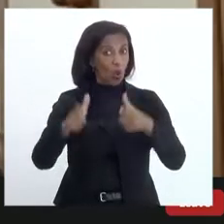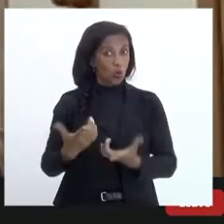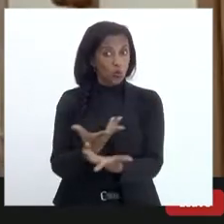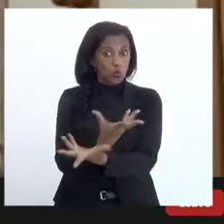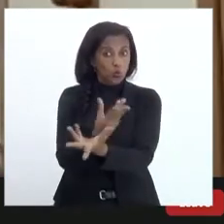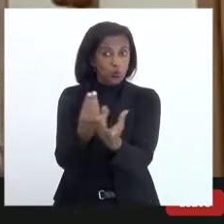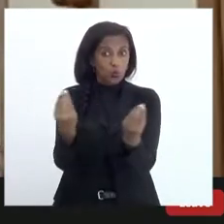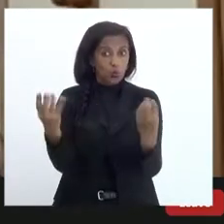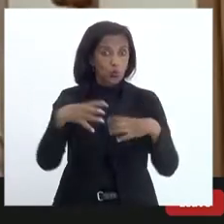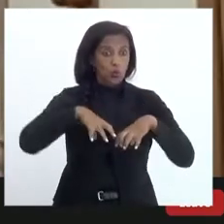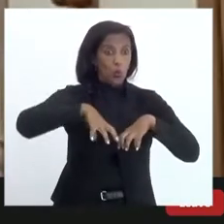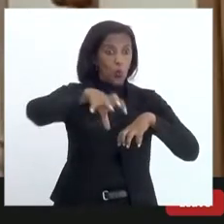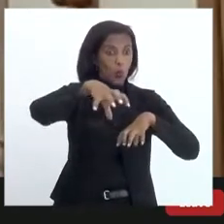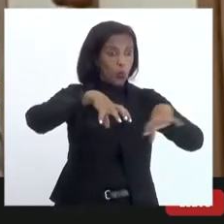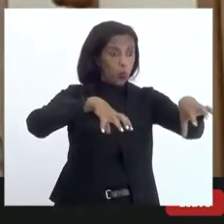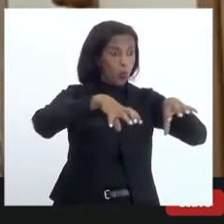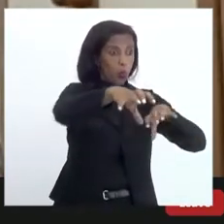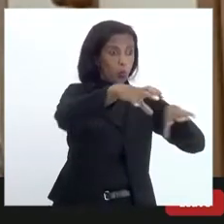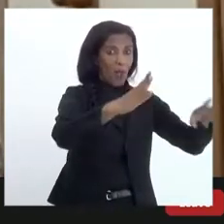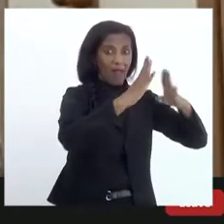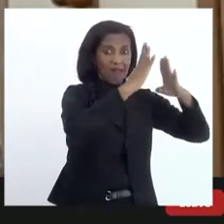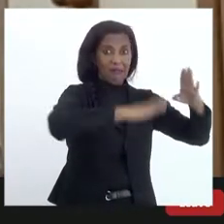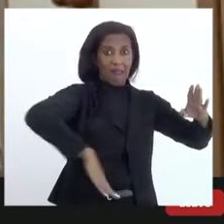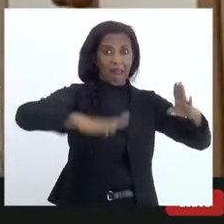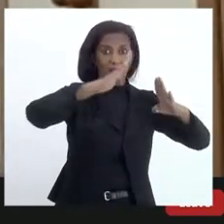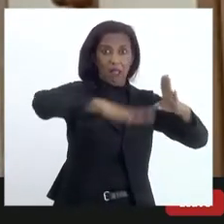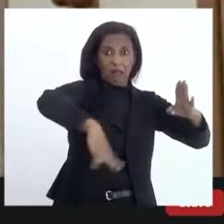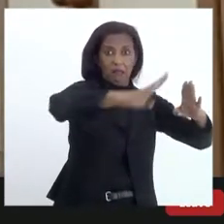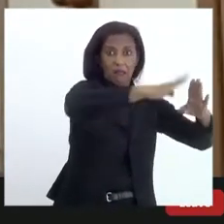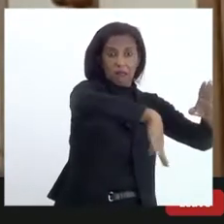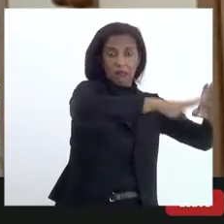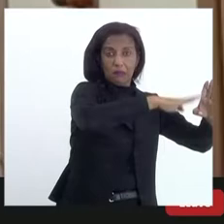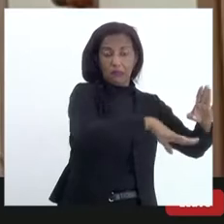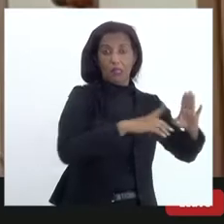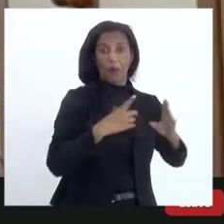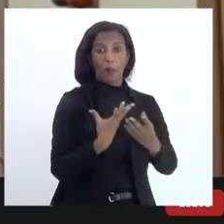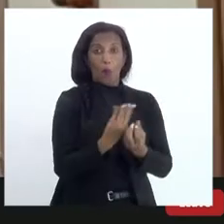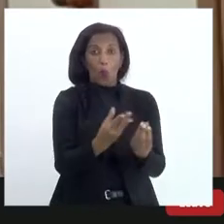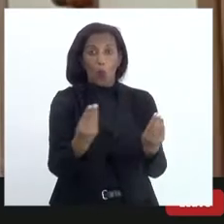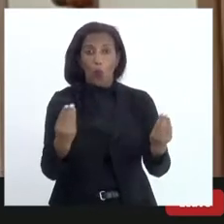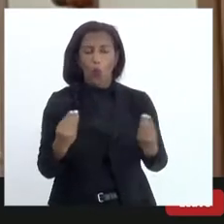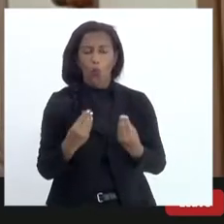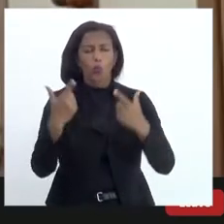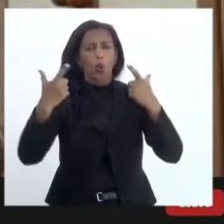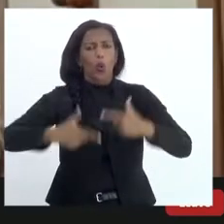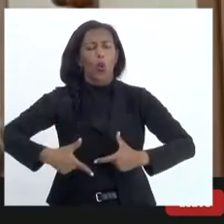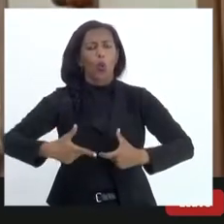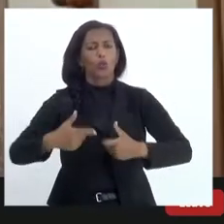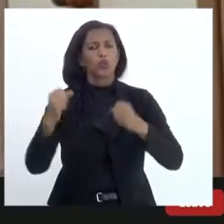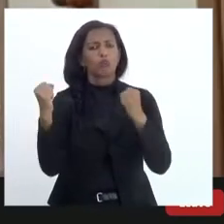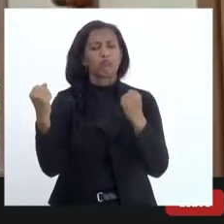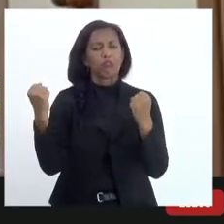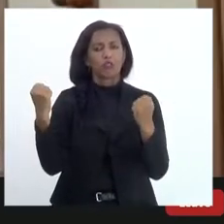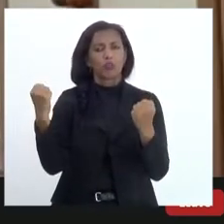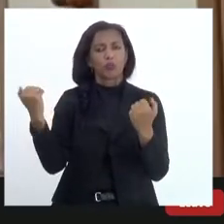localizados, né, centenas de terreiros e onde o poder paralelo,